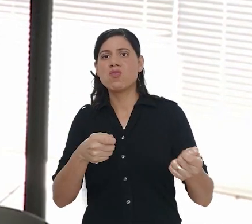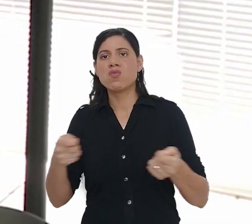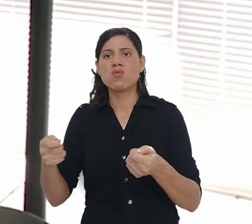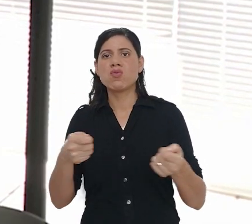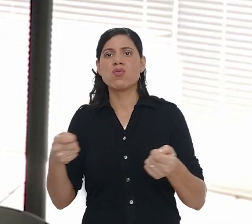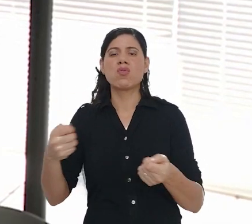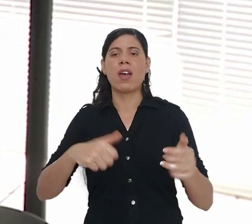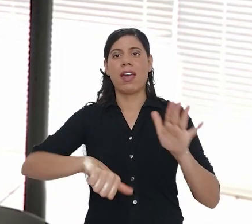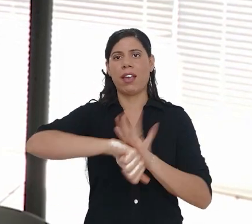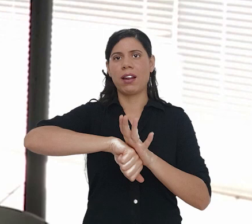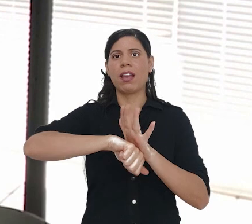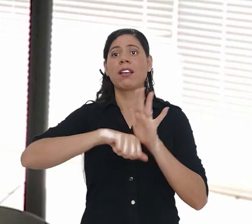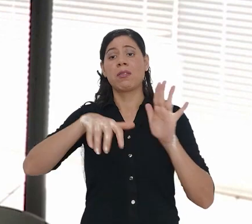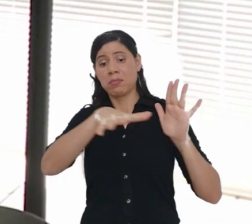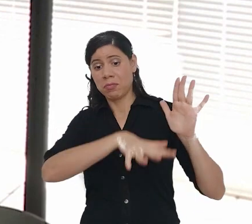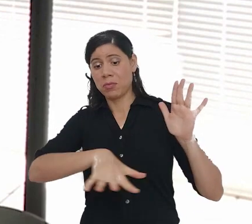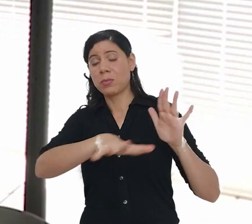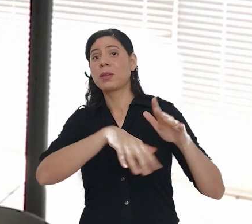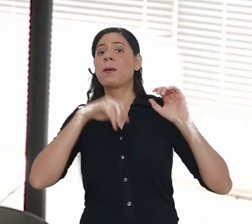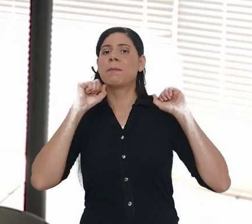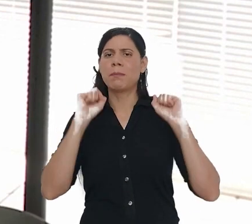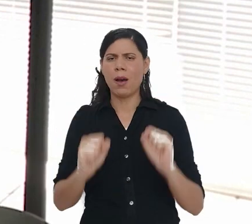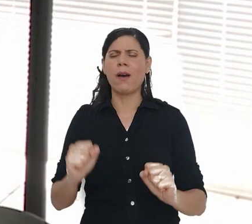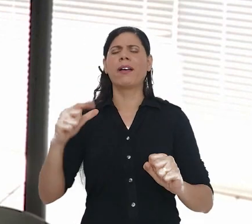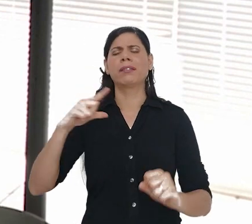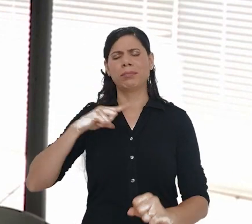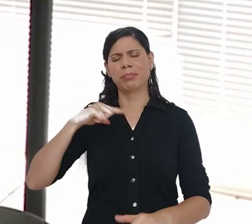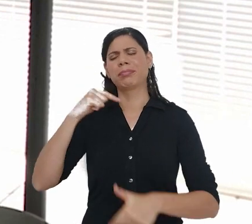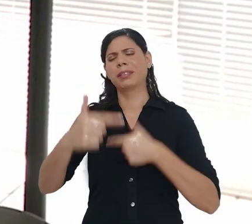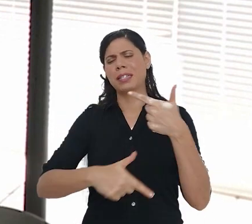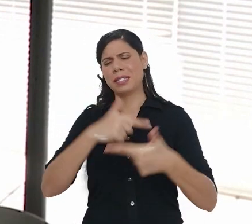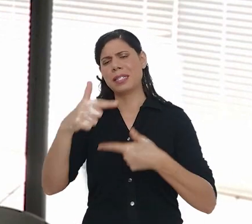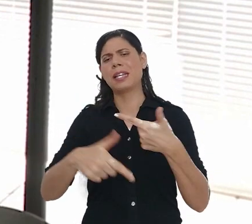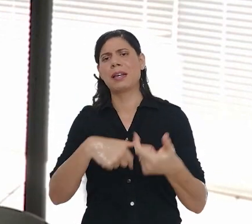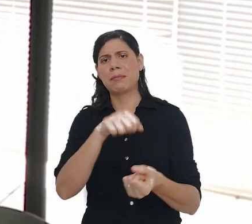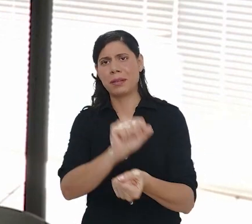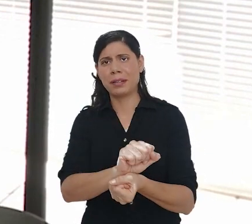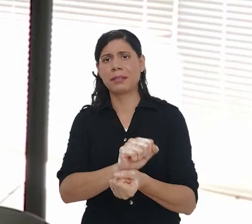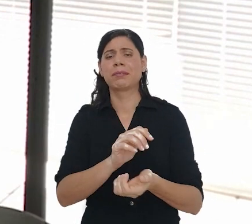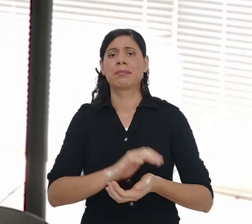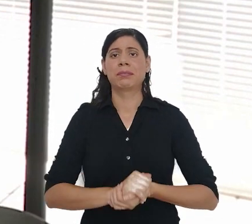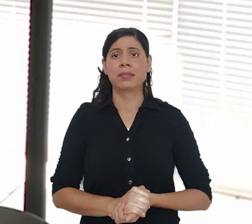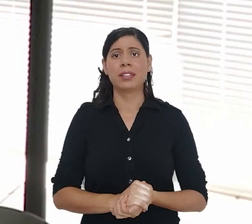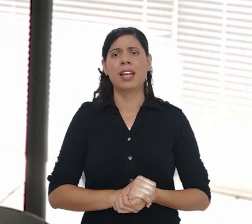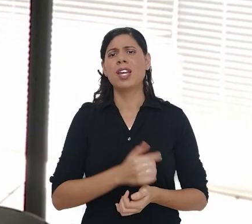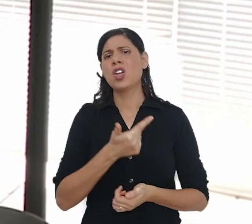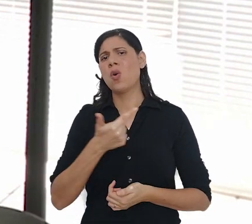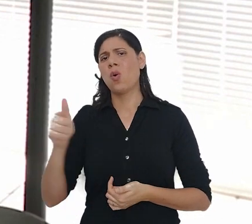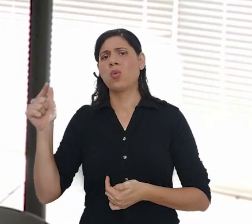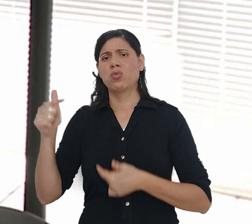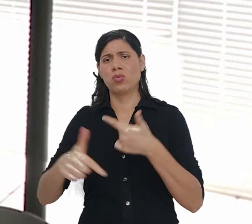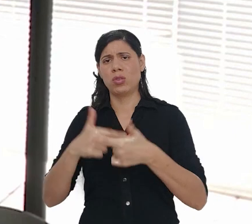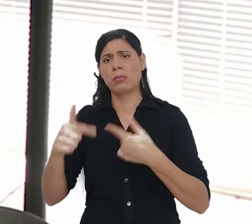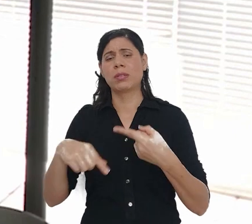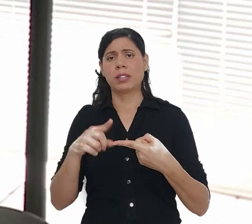são regiões nas quais comumente está presente o trabalho em condições degradantes, entre outras